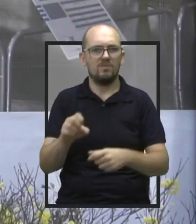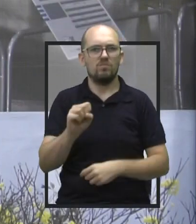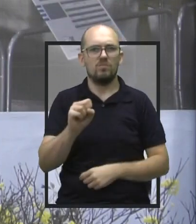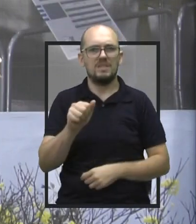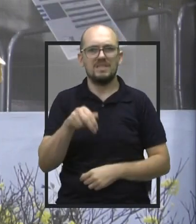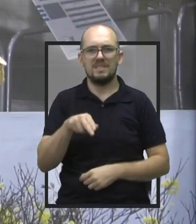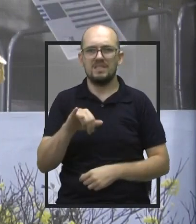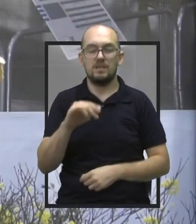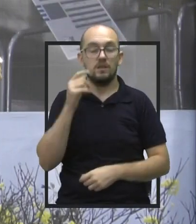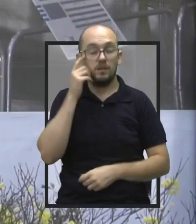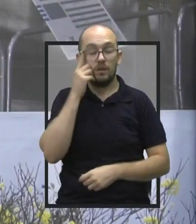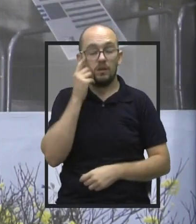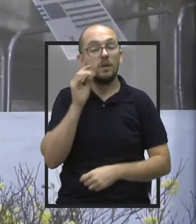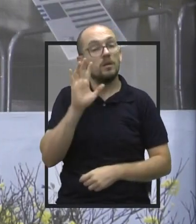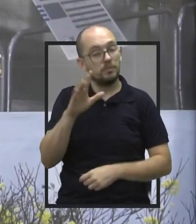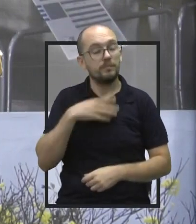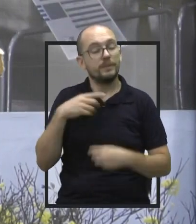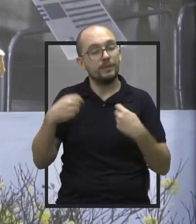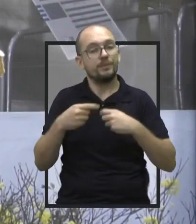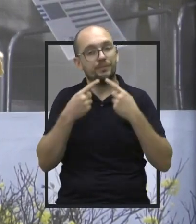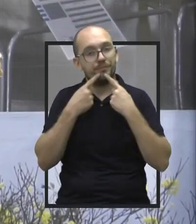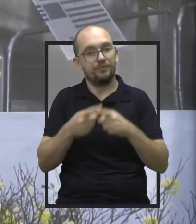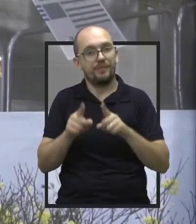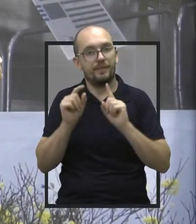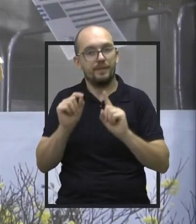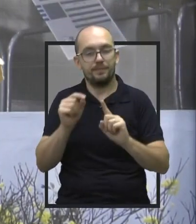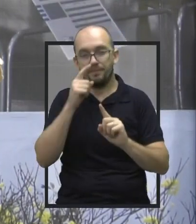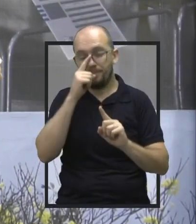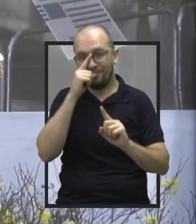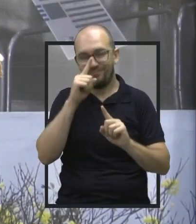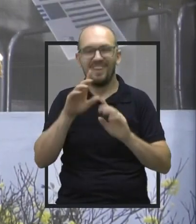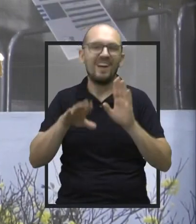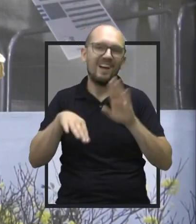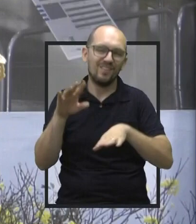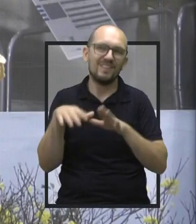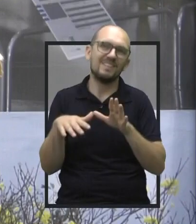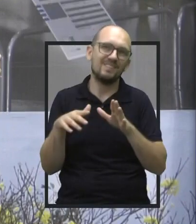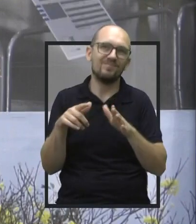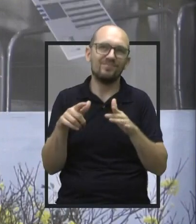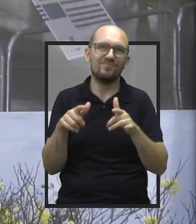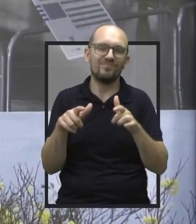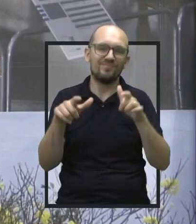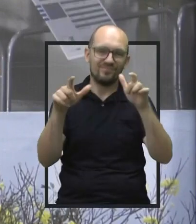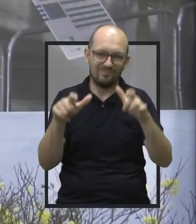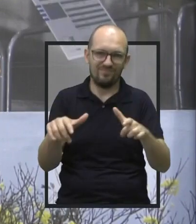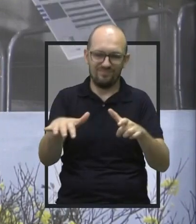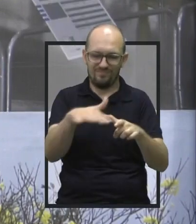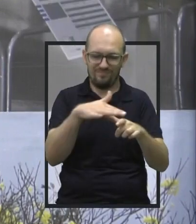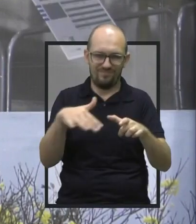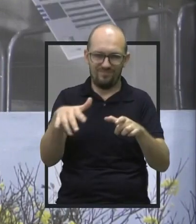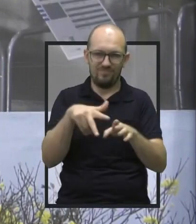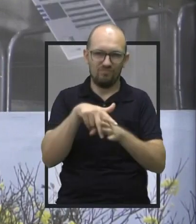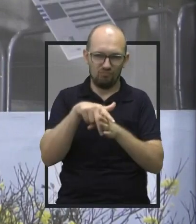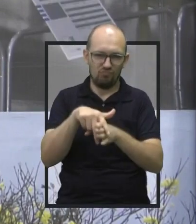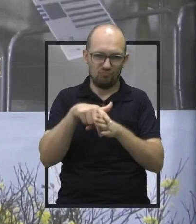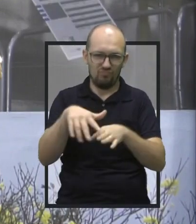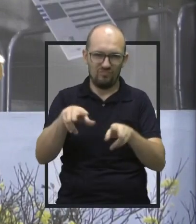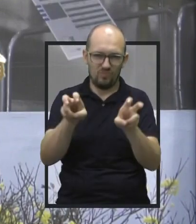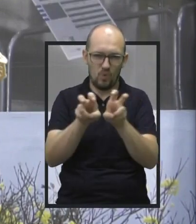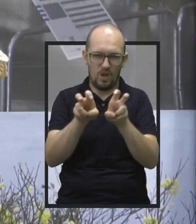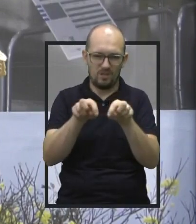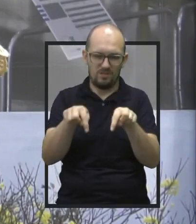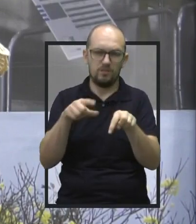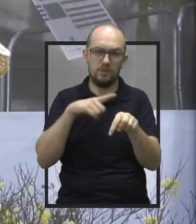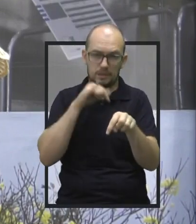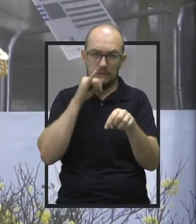eu preciso também falar sobre isso, muitas vezes ali a quadra do Jardim Padre Augusto Sani recebeu, por